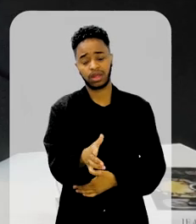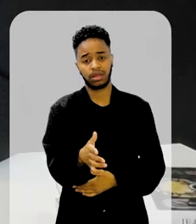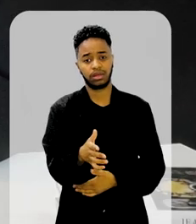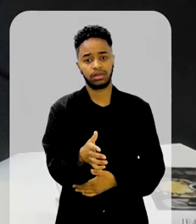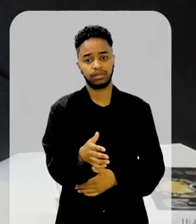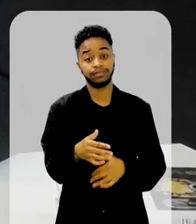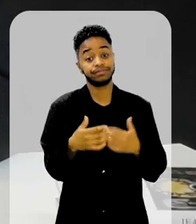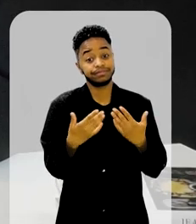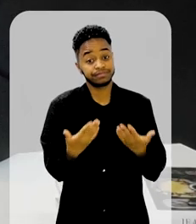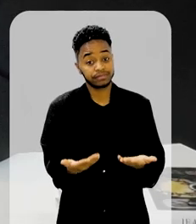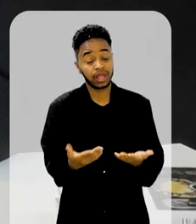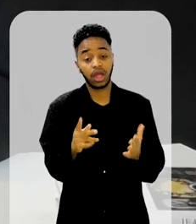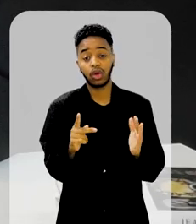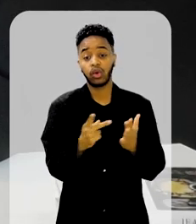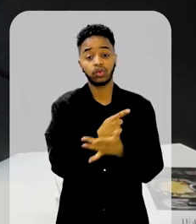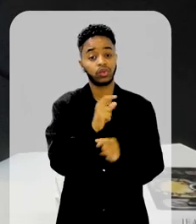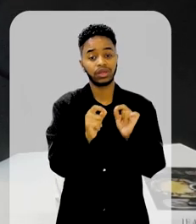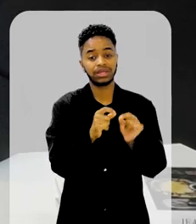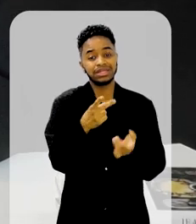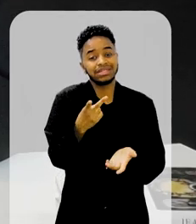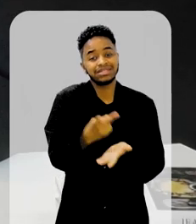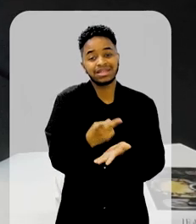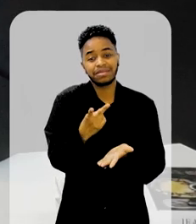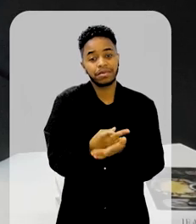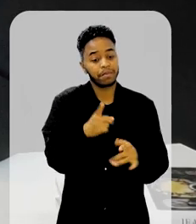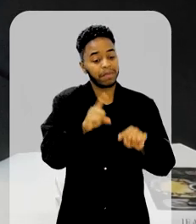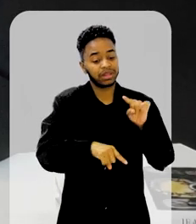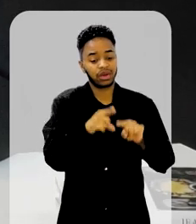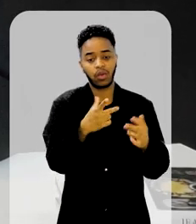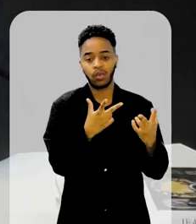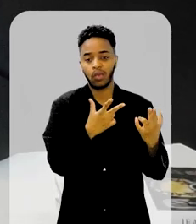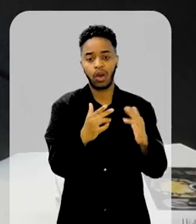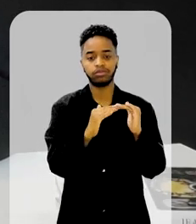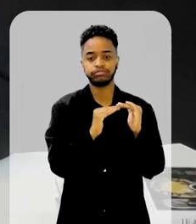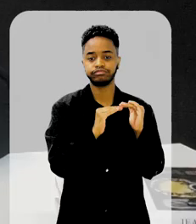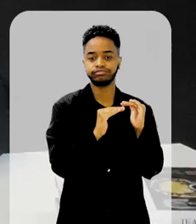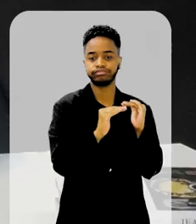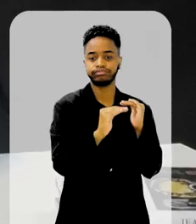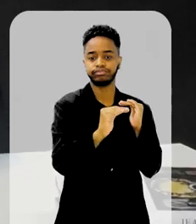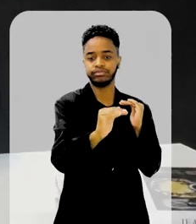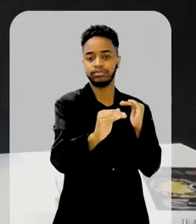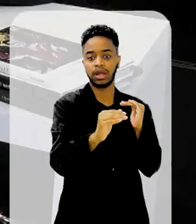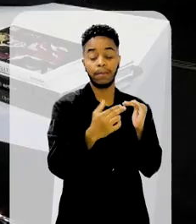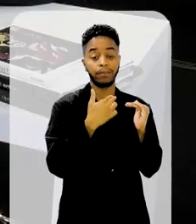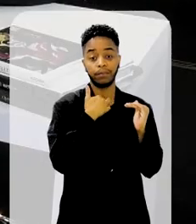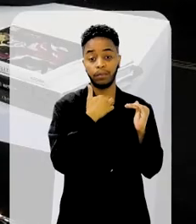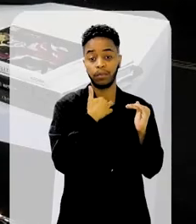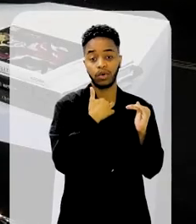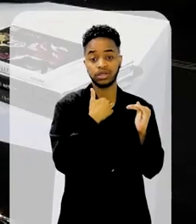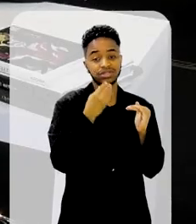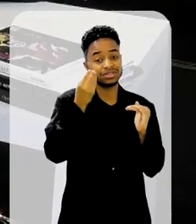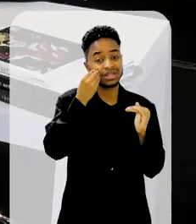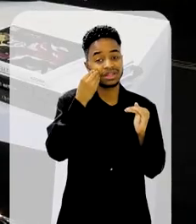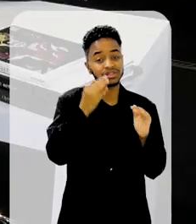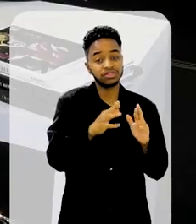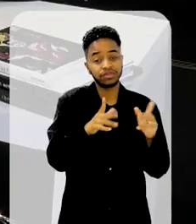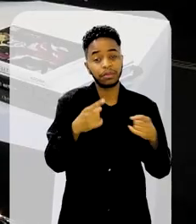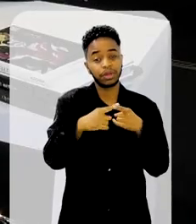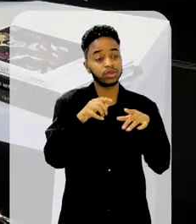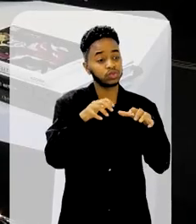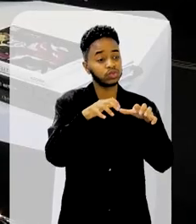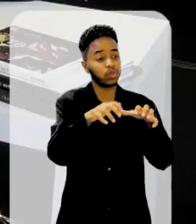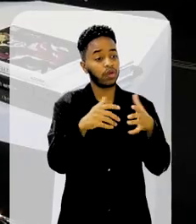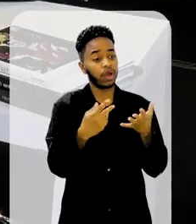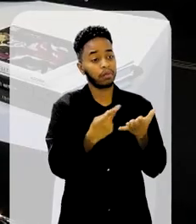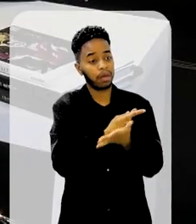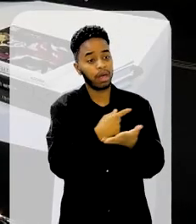irrelevantes E com isso Você tem sempre os mesmos materiais sim sim sim exatamente né porque você não pode arriscar porque vai pegar